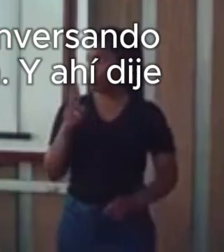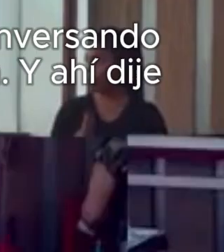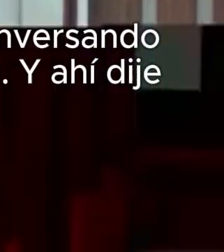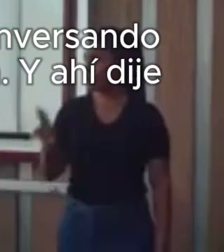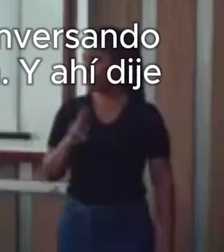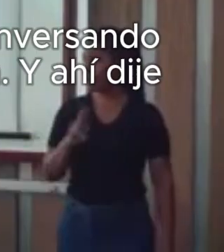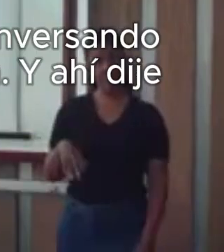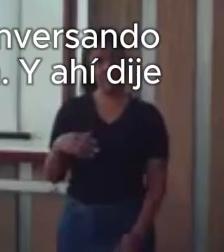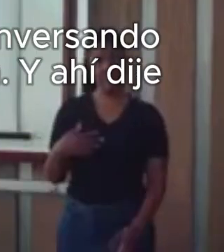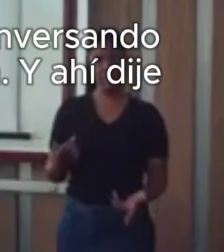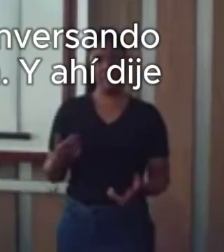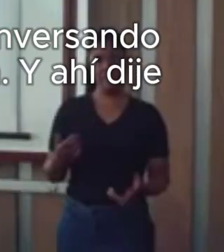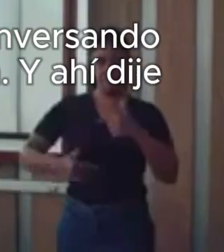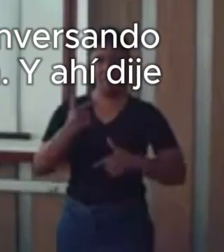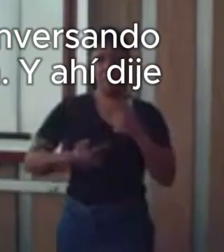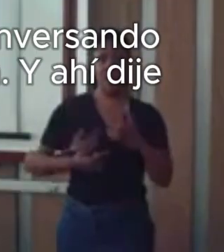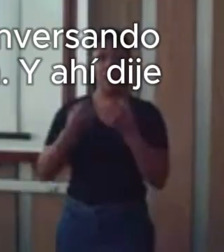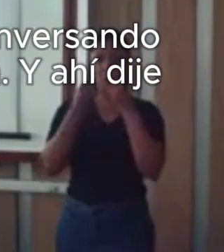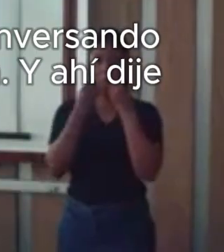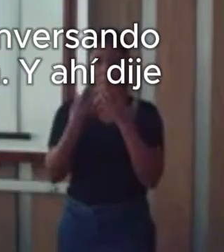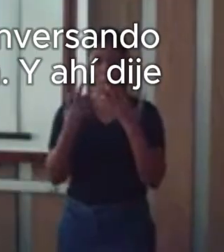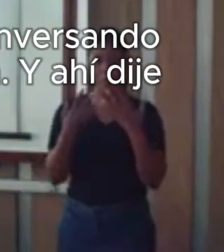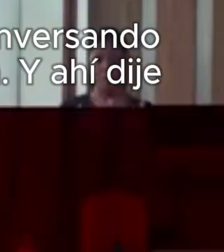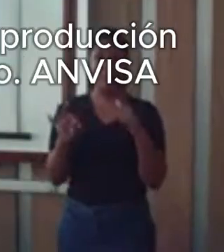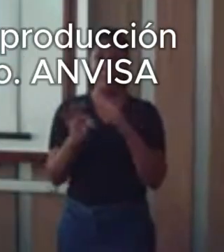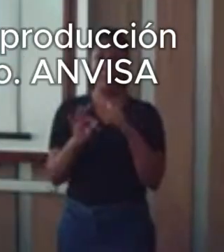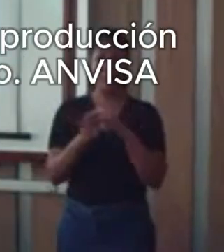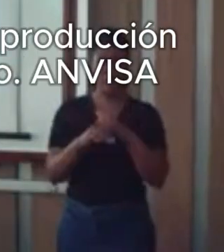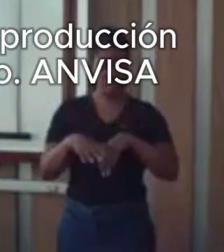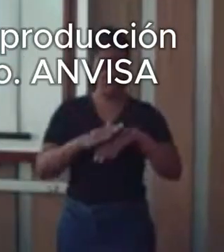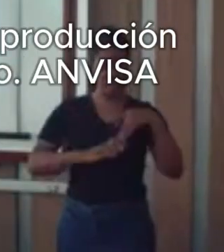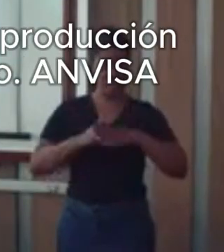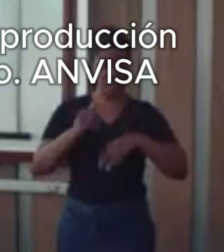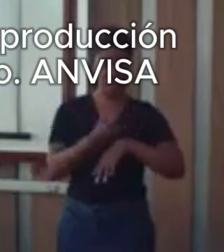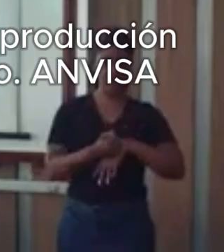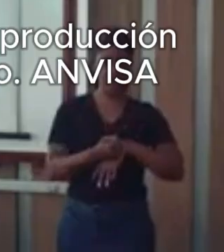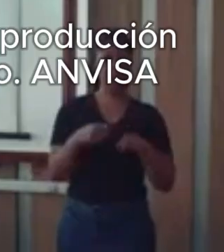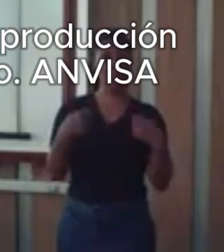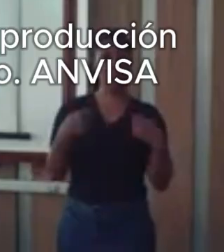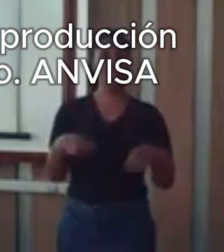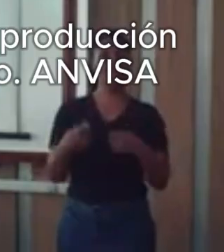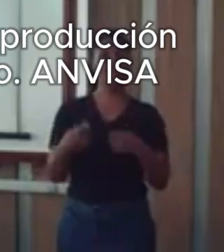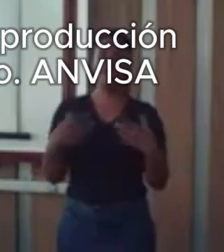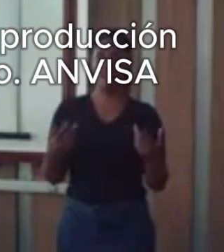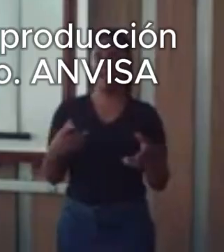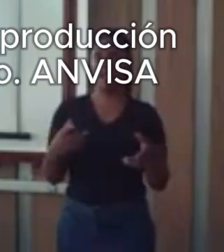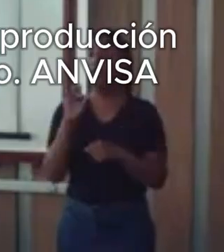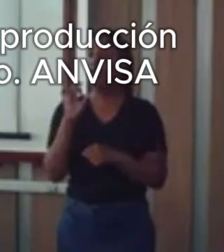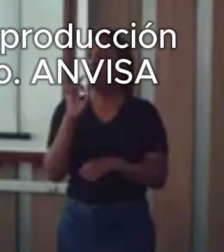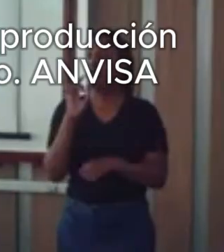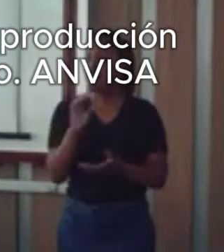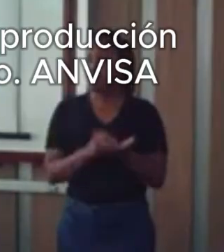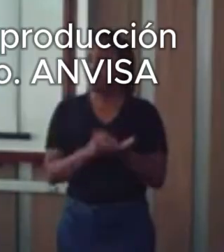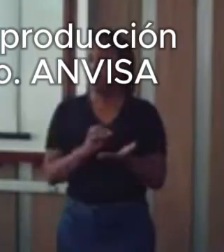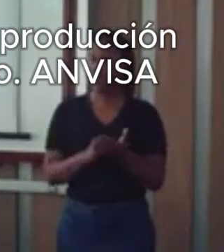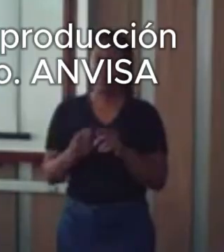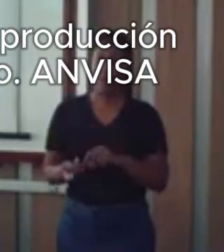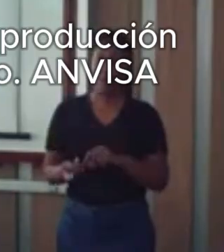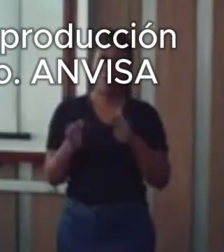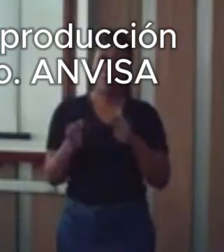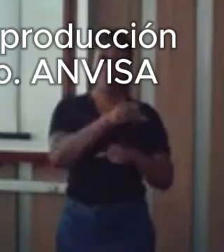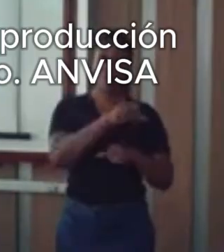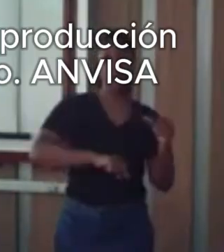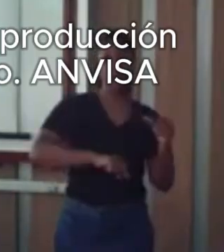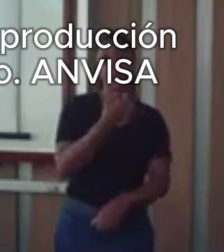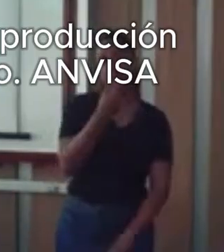para gerar emprego qualificado. Então, e quanto falta para virar um medicamento? Então, o processo de produção já foi